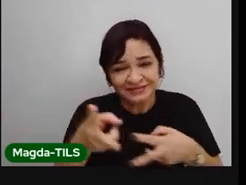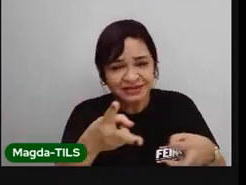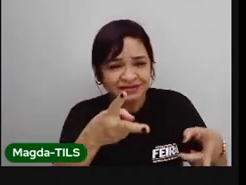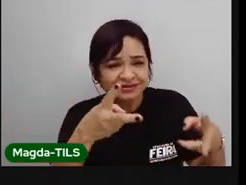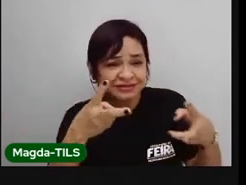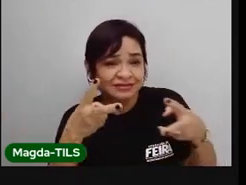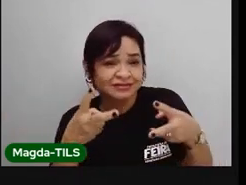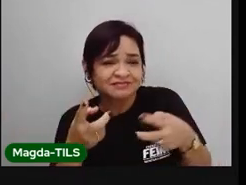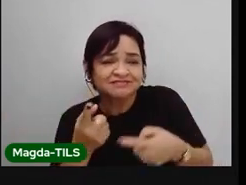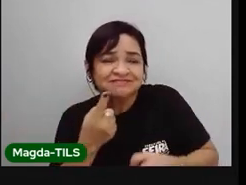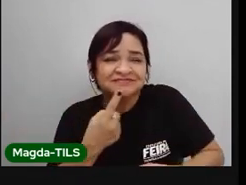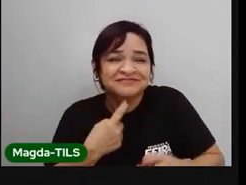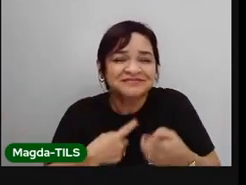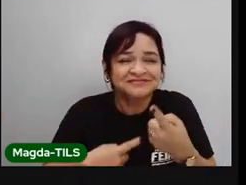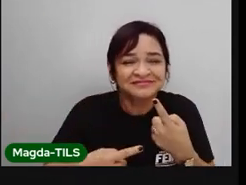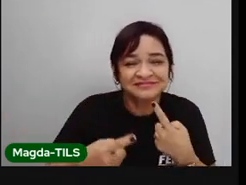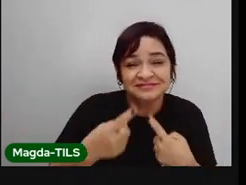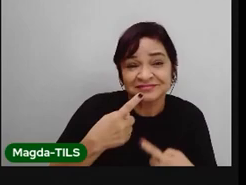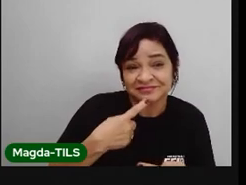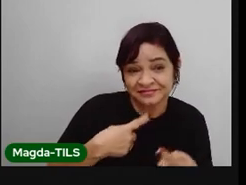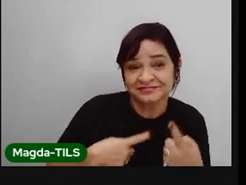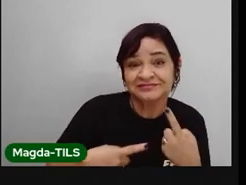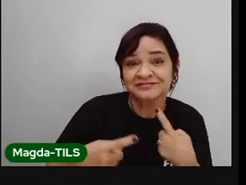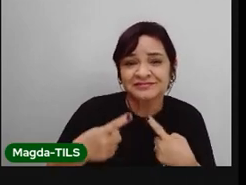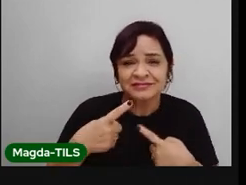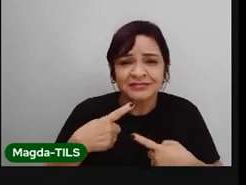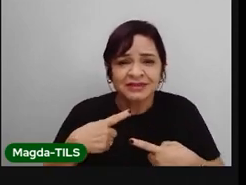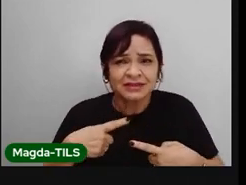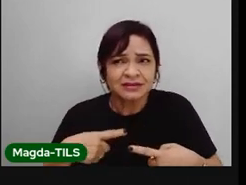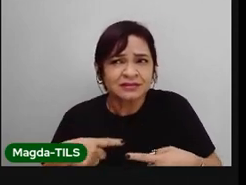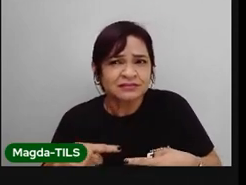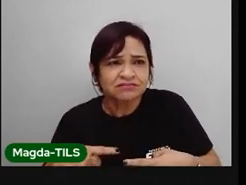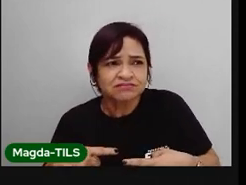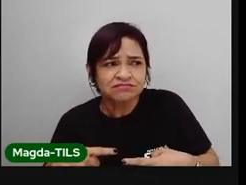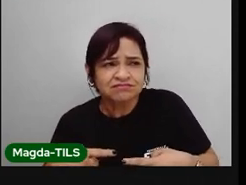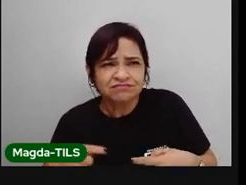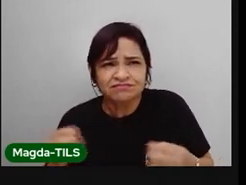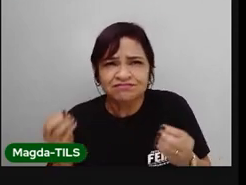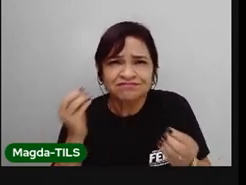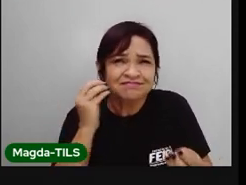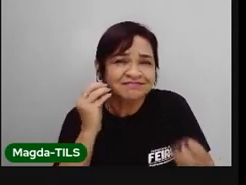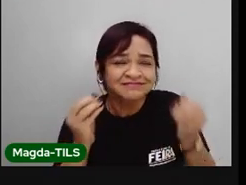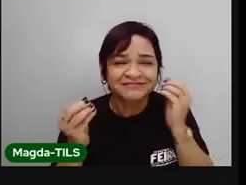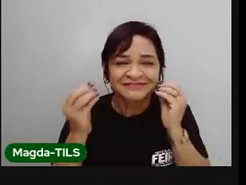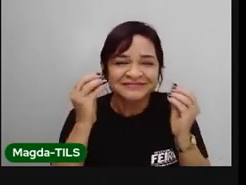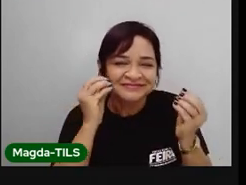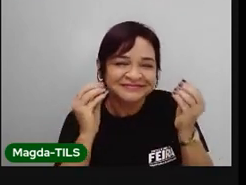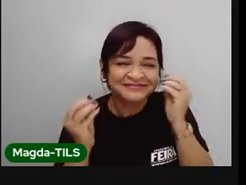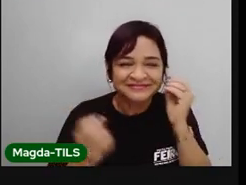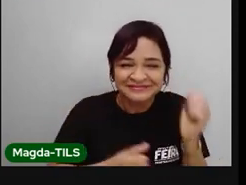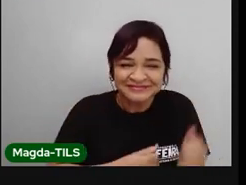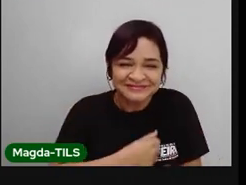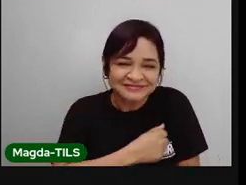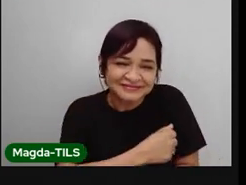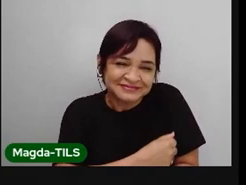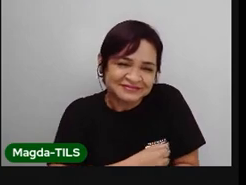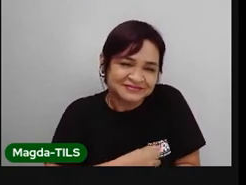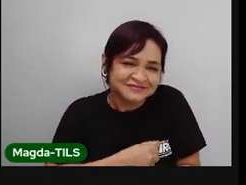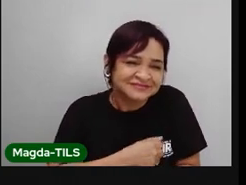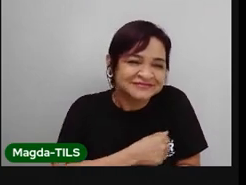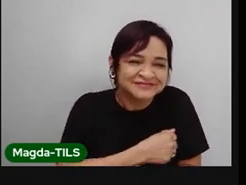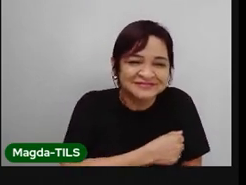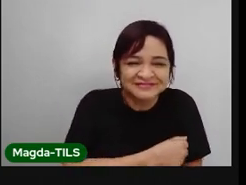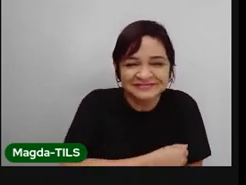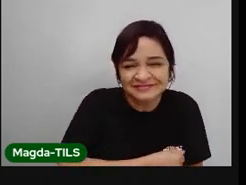quero matar meu desejo. Te mando um monte de beijo, ai que saudade